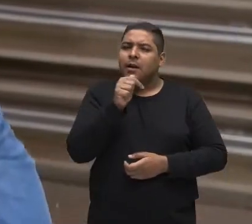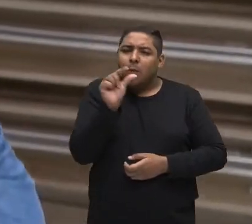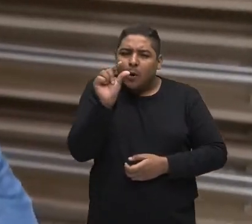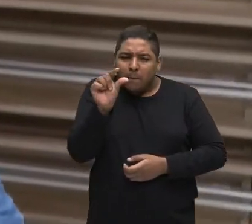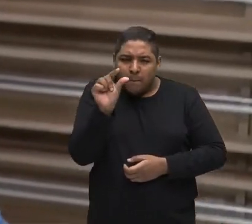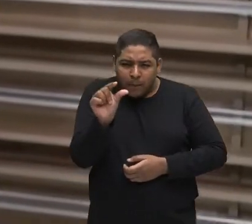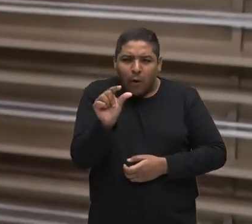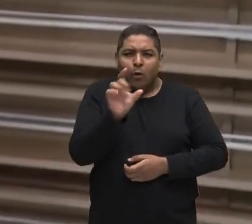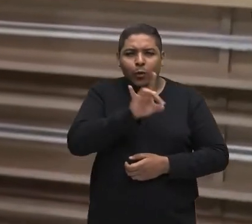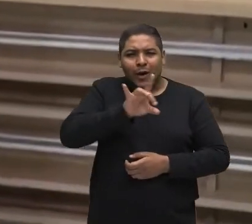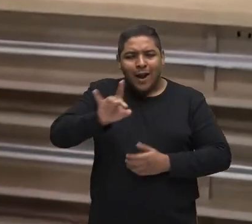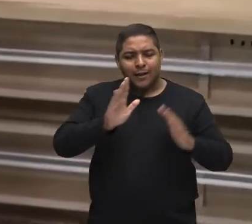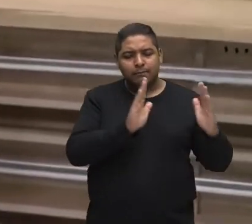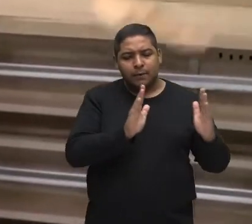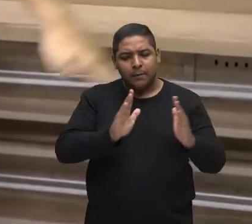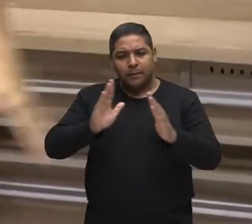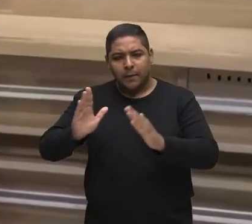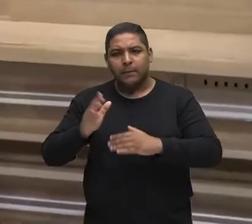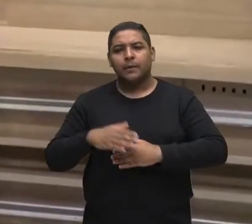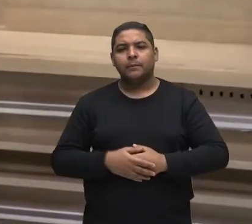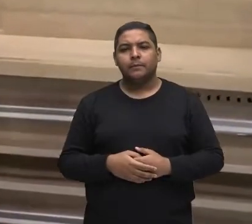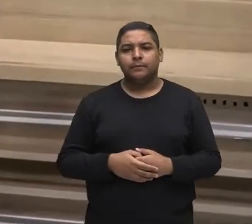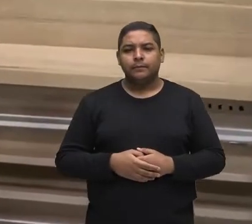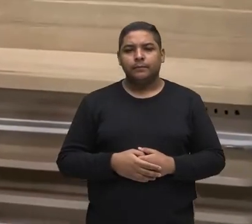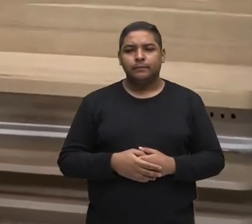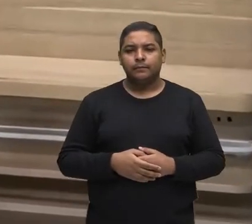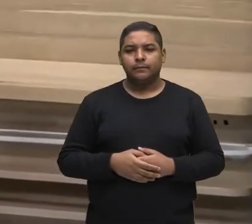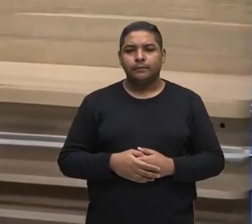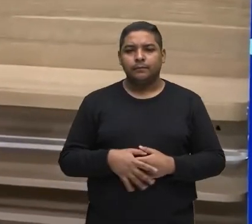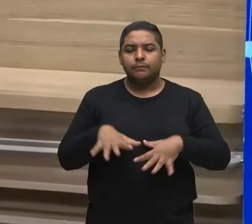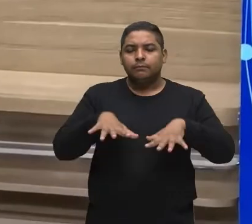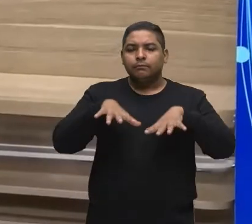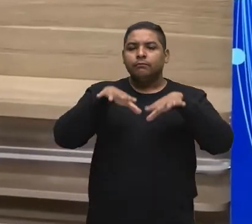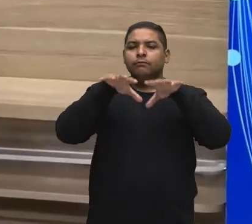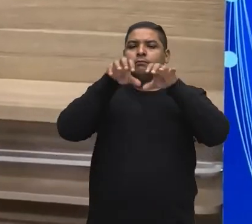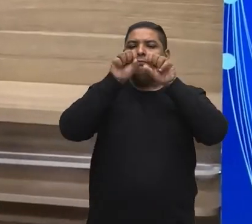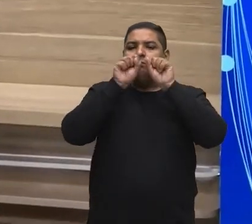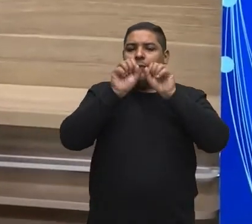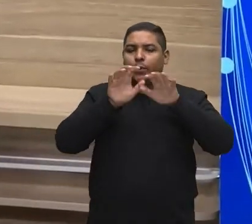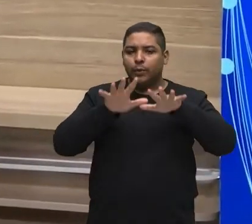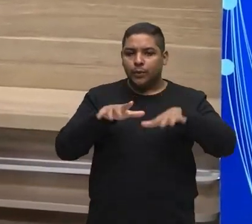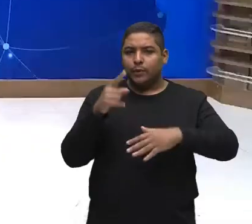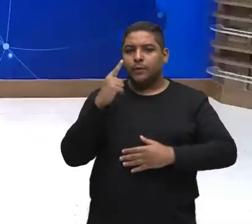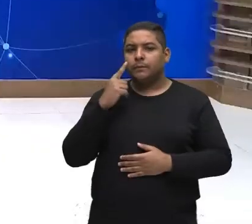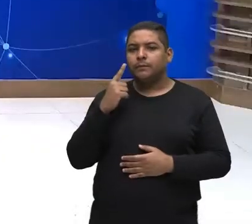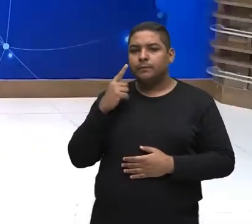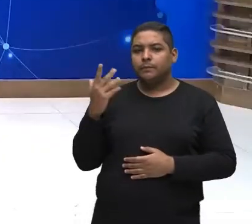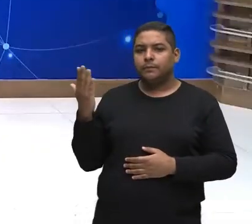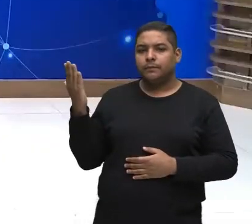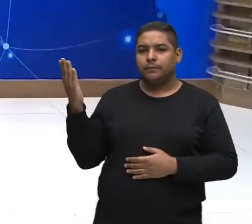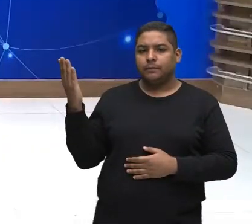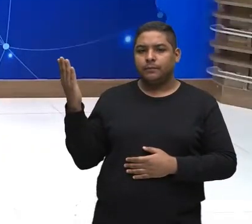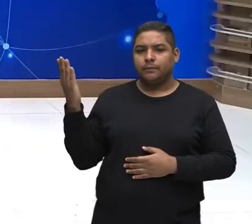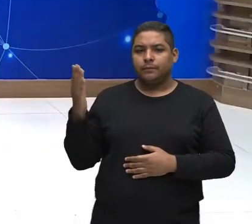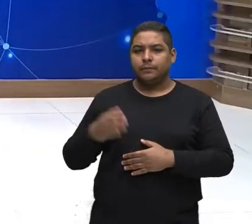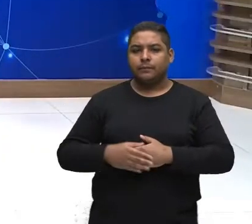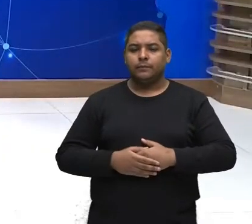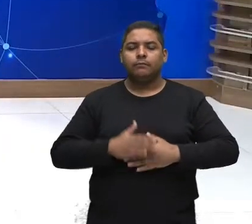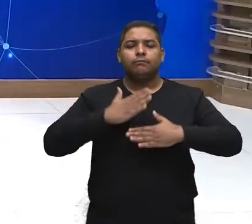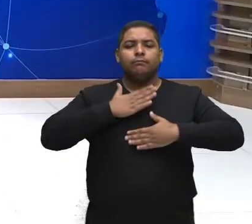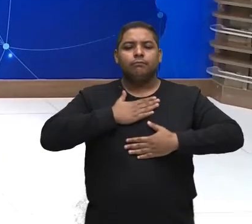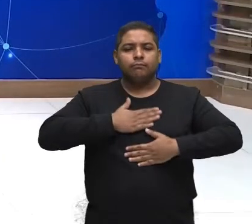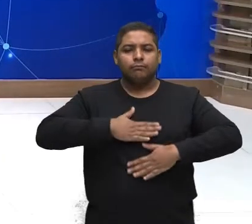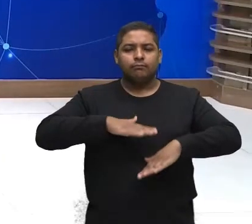postura. Trabalha a respiração e o mais importante,